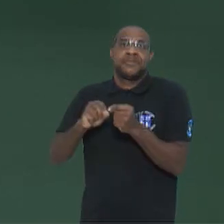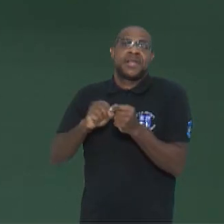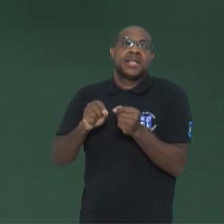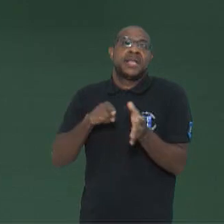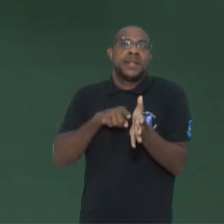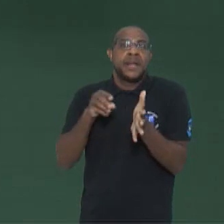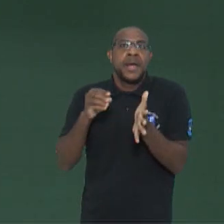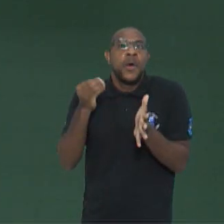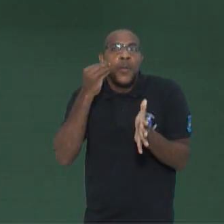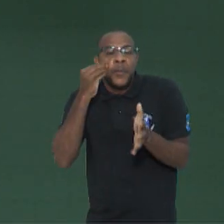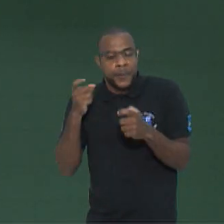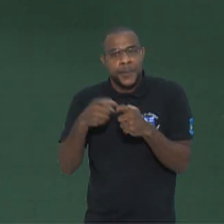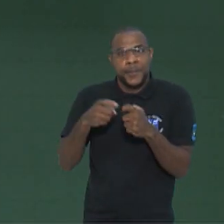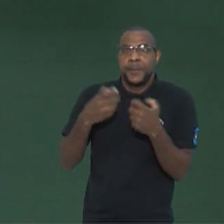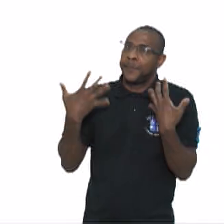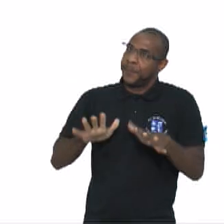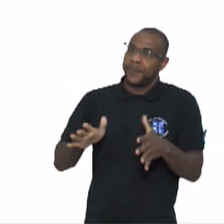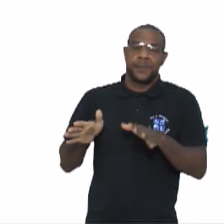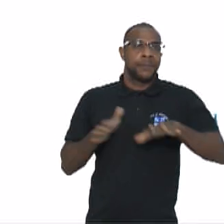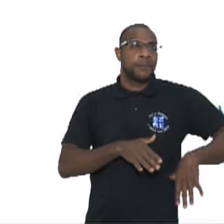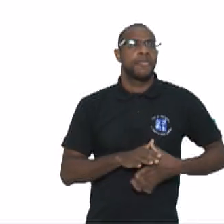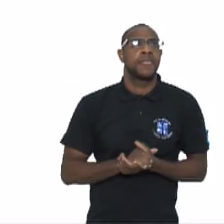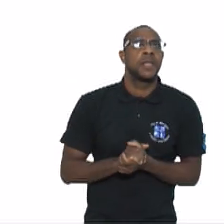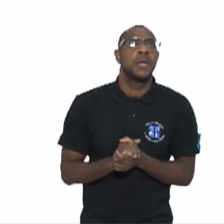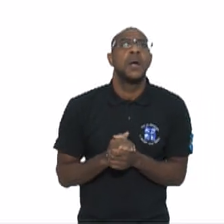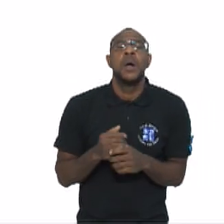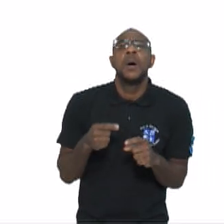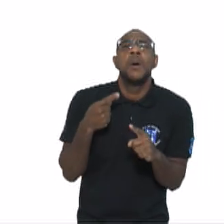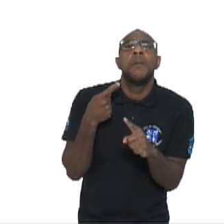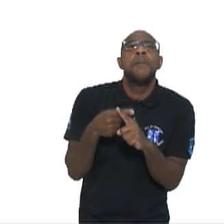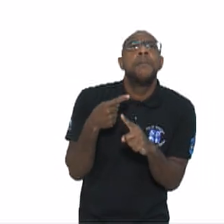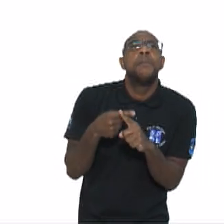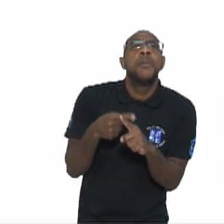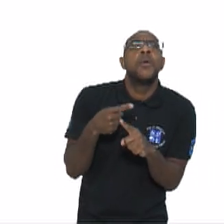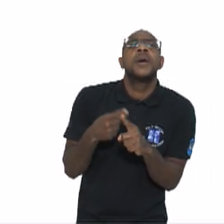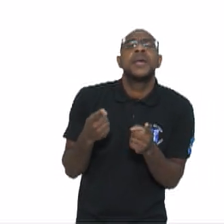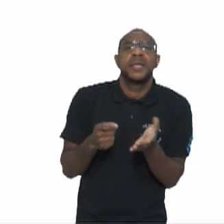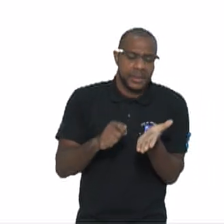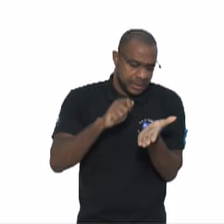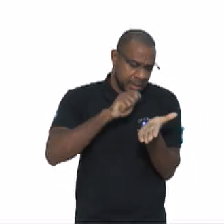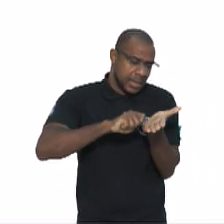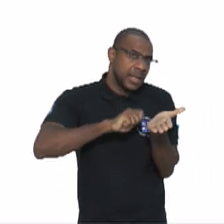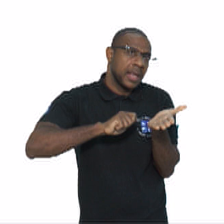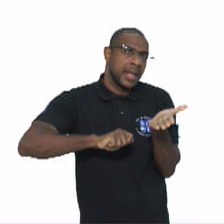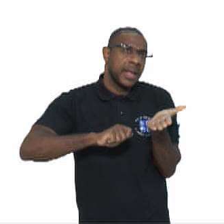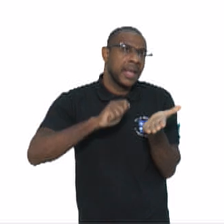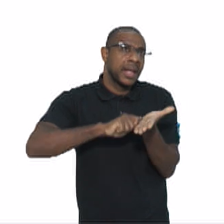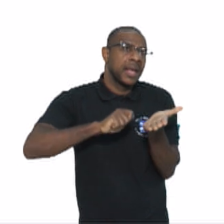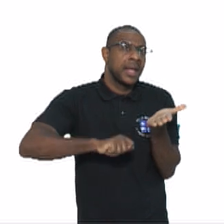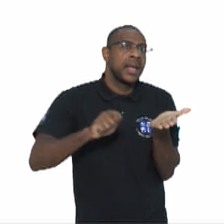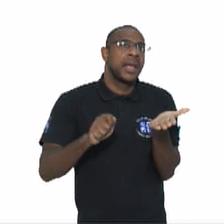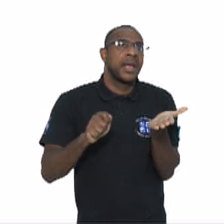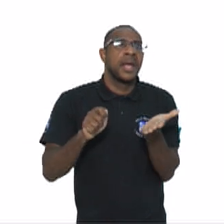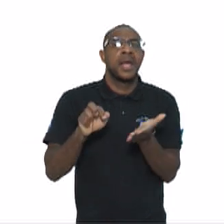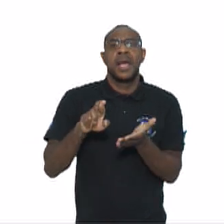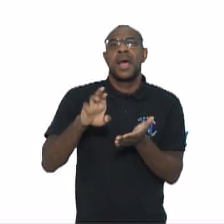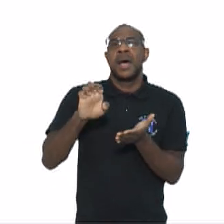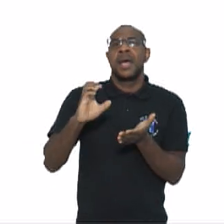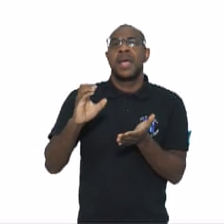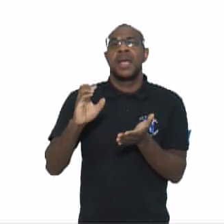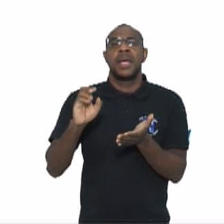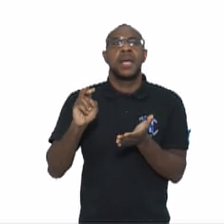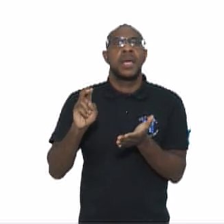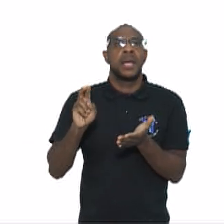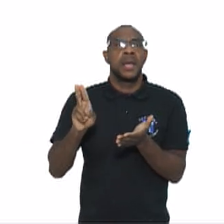negritadas e sublinhadas, né? Por que elas se escrevem, né? Por que a palavra recusado, desculpe,